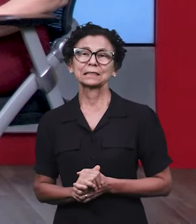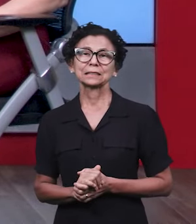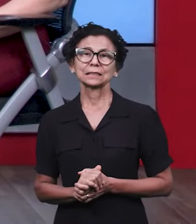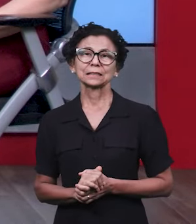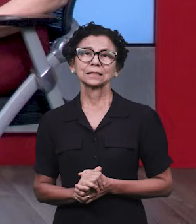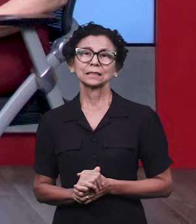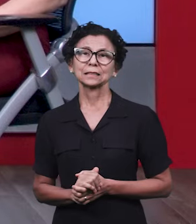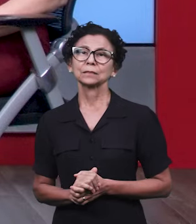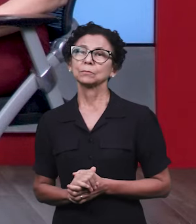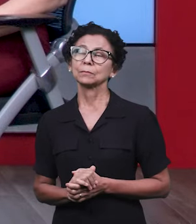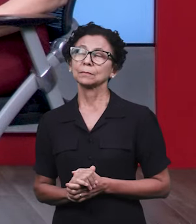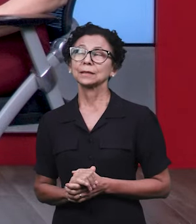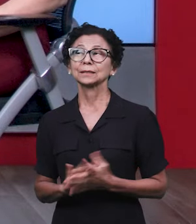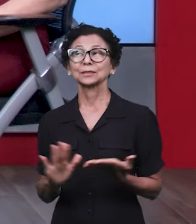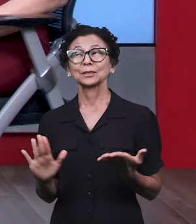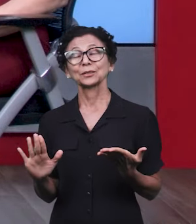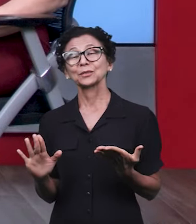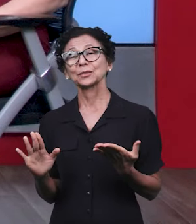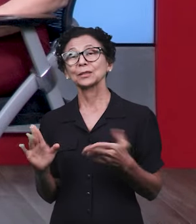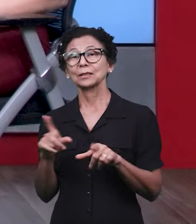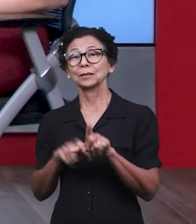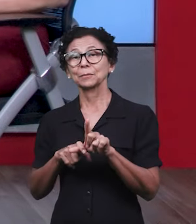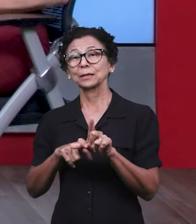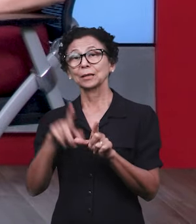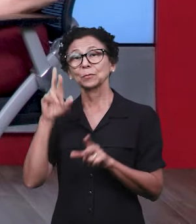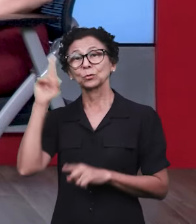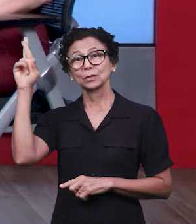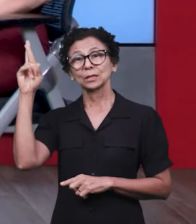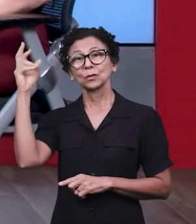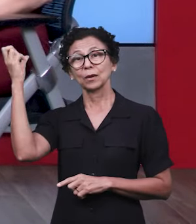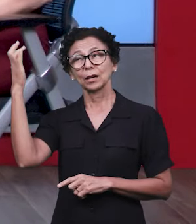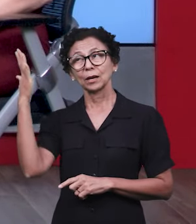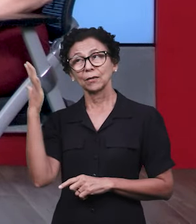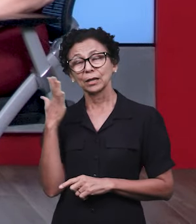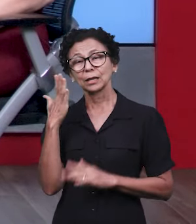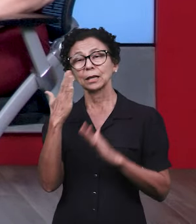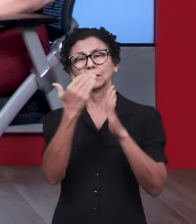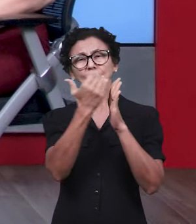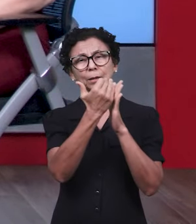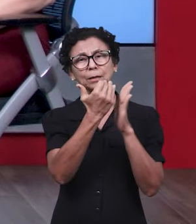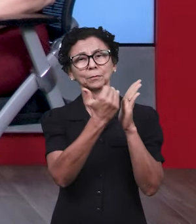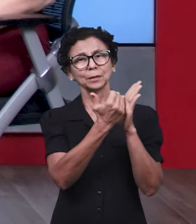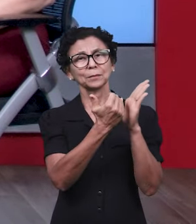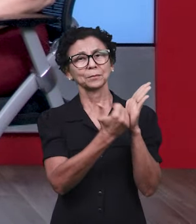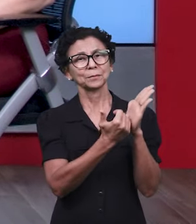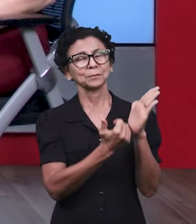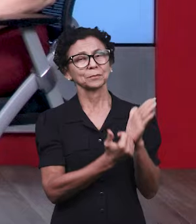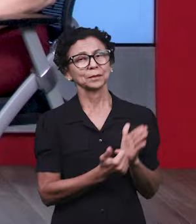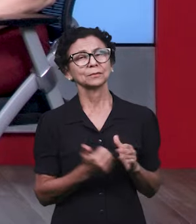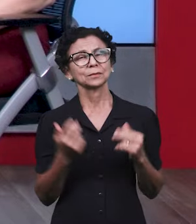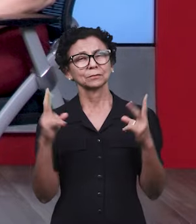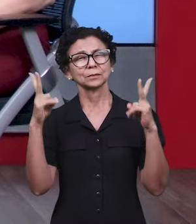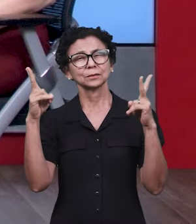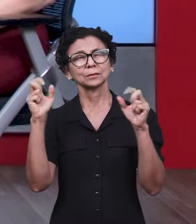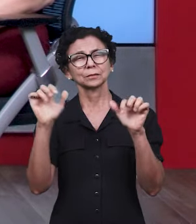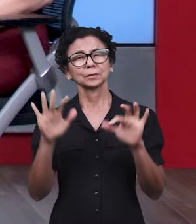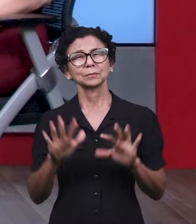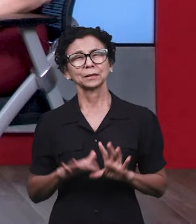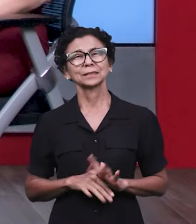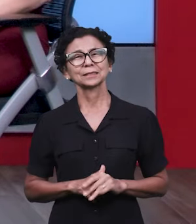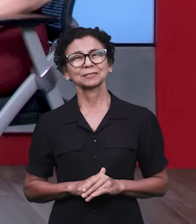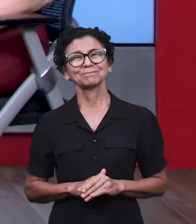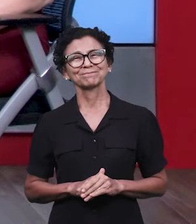de nos orientar. Sim. Então, o Senhor tem nos orientado passo a passo. E eu tenho certeza que vai ser uma grande vitória, uma grande bênção na vida dos nossos jovens. E eu